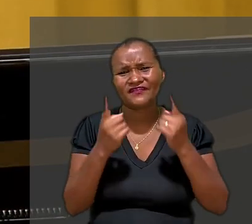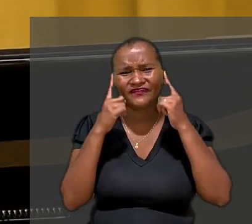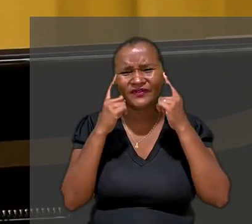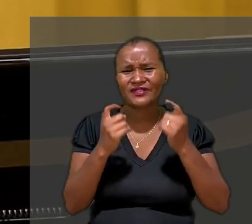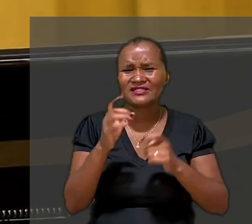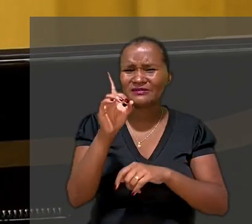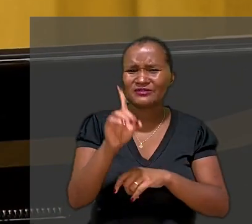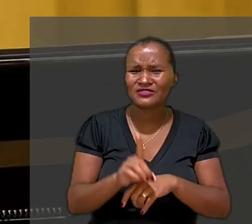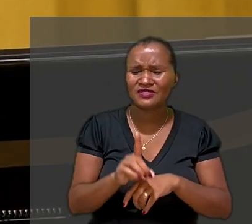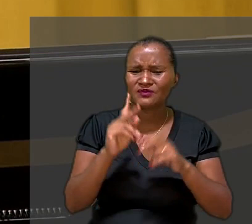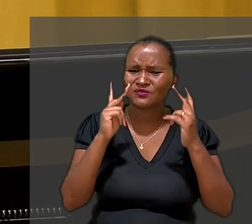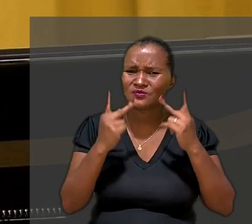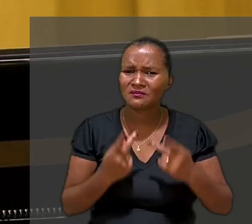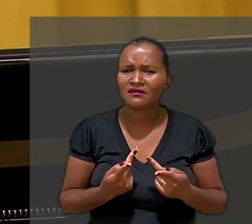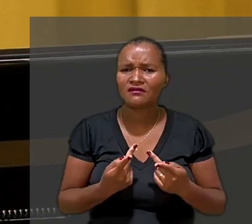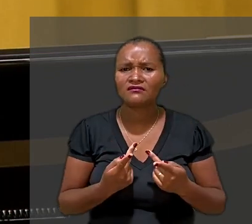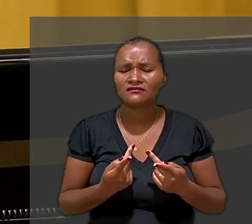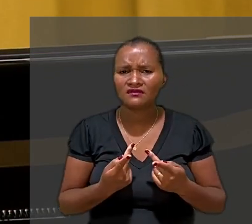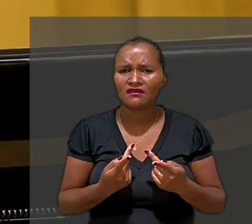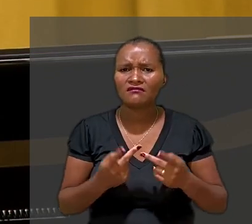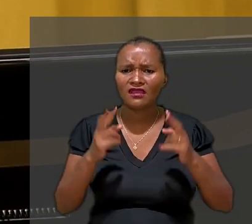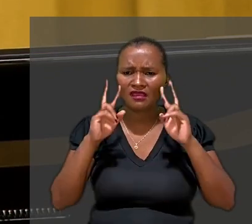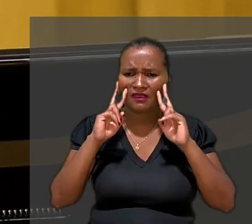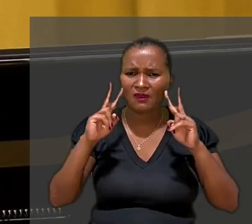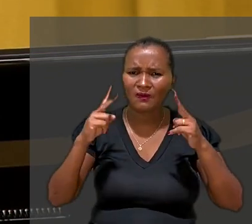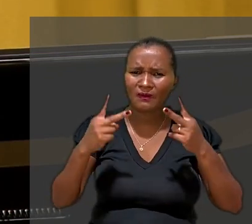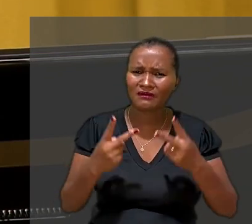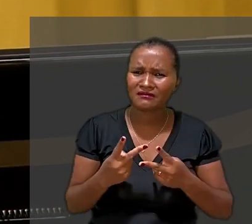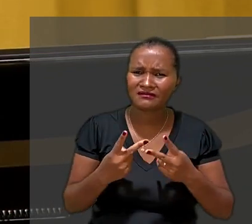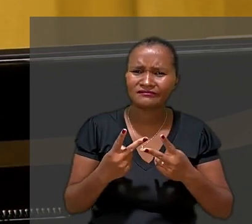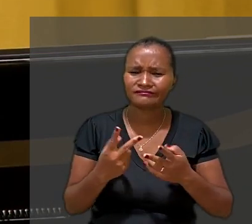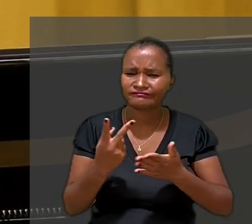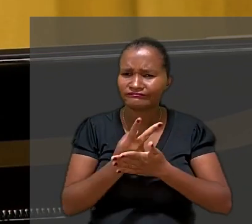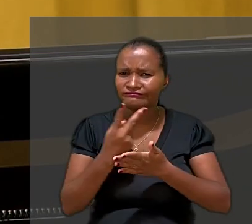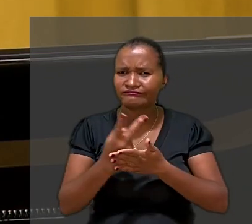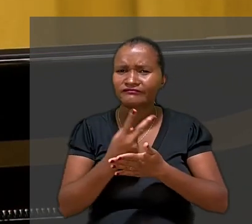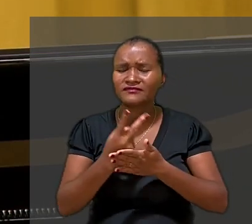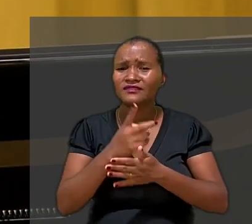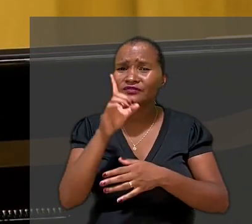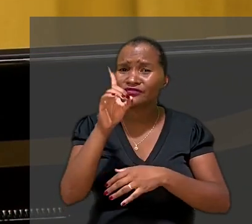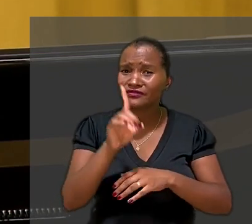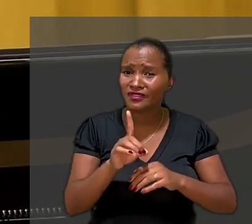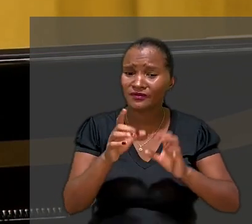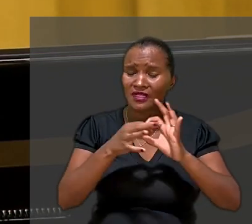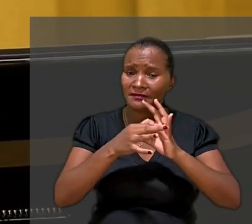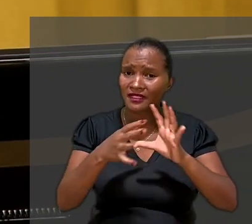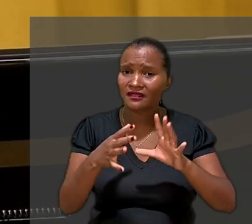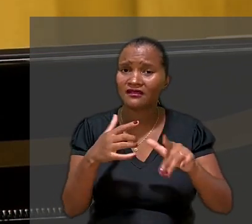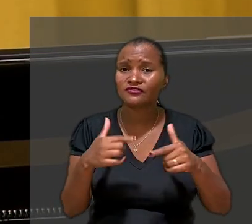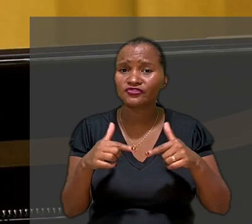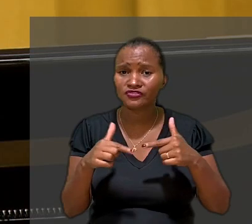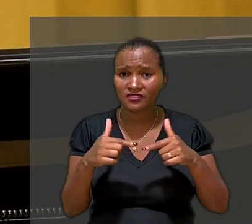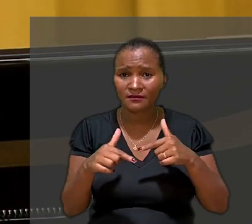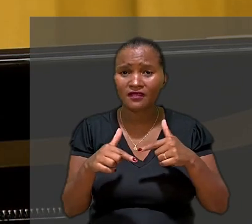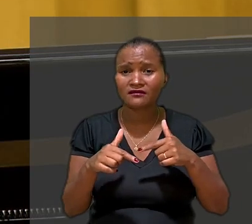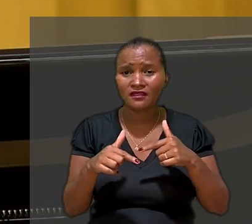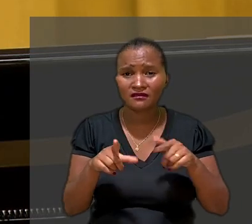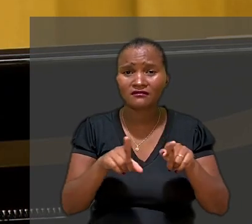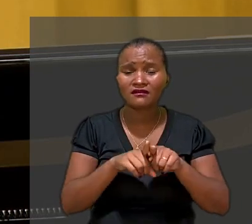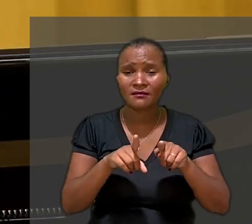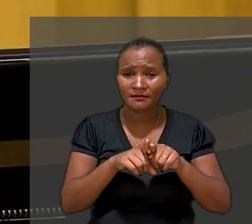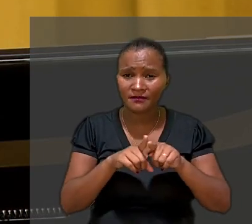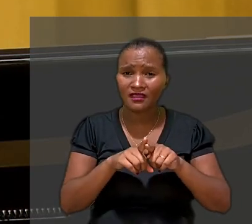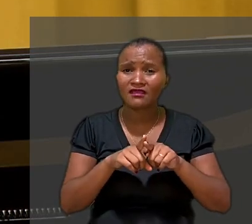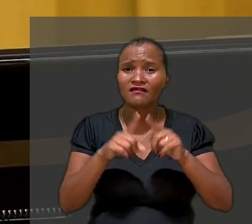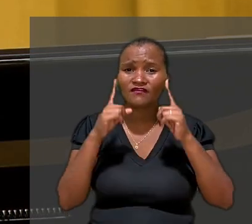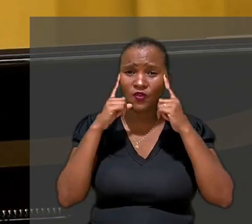aos direitos humanos, reconhecimento da imprescritibilidade do direito à liberdade de trabalho. Houve